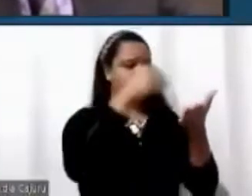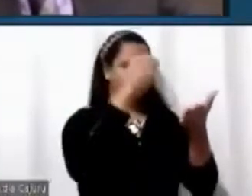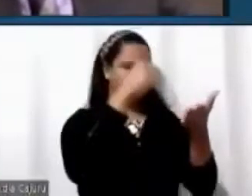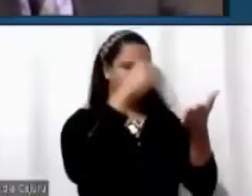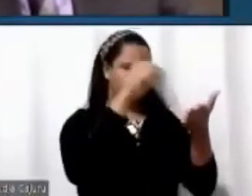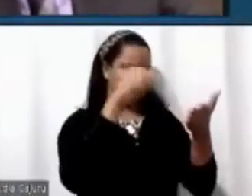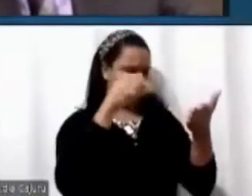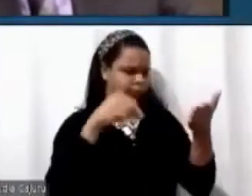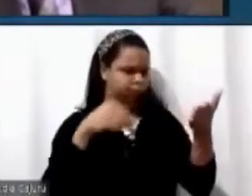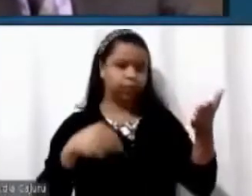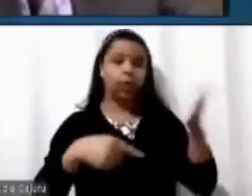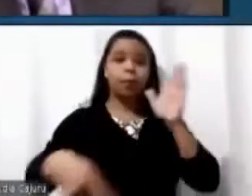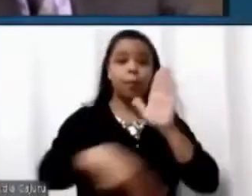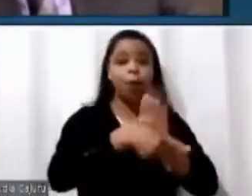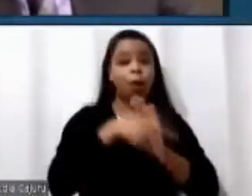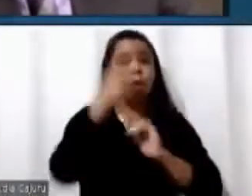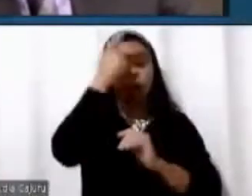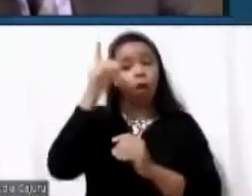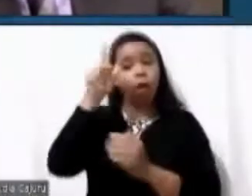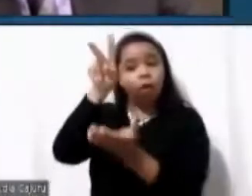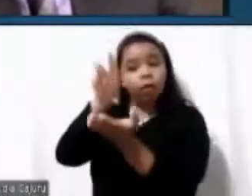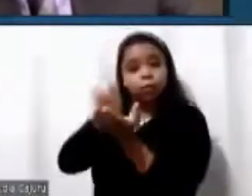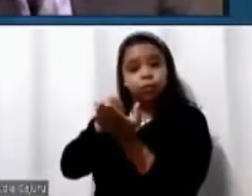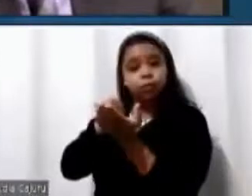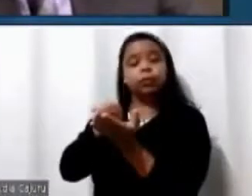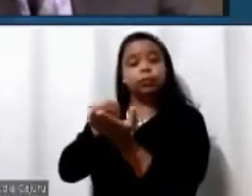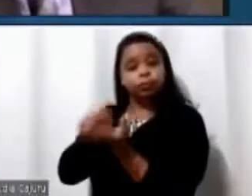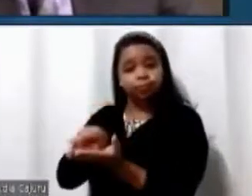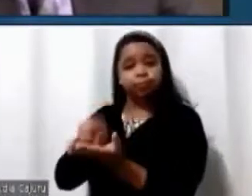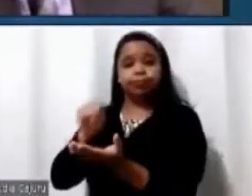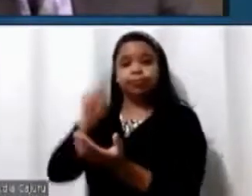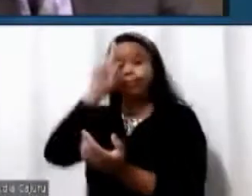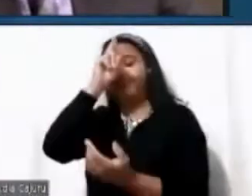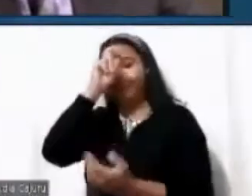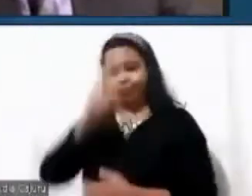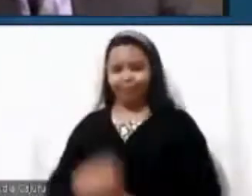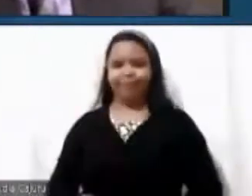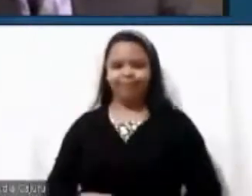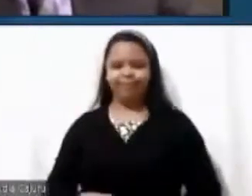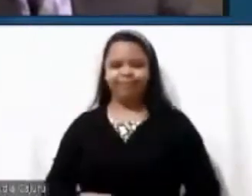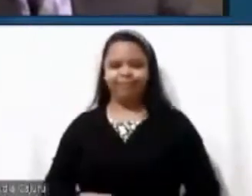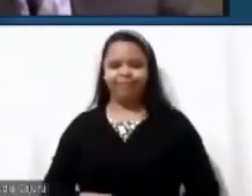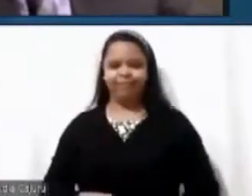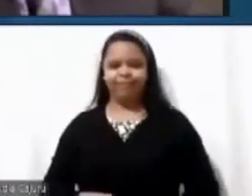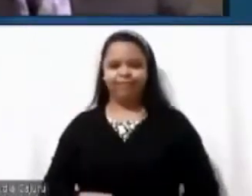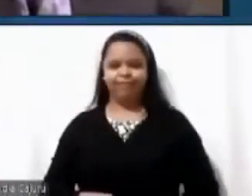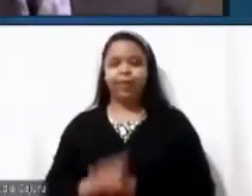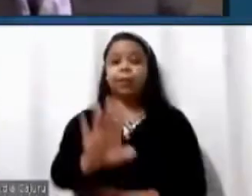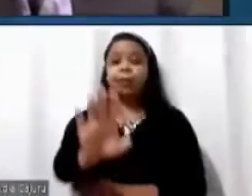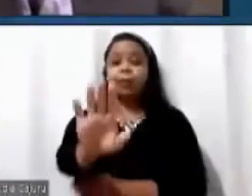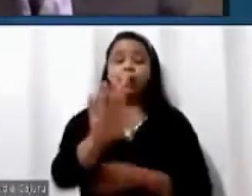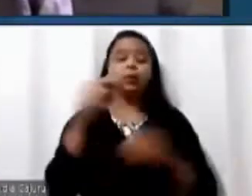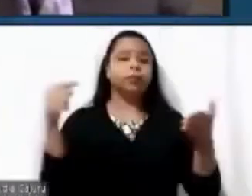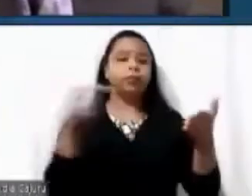para fins científicos, para fins de interesse do paciente e para fins